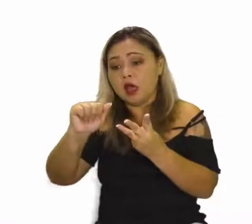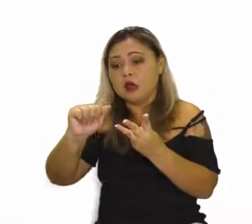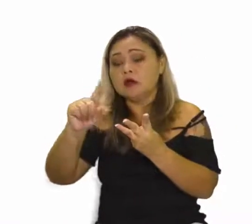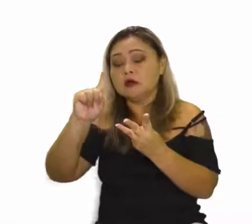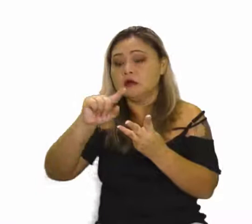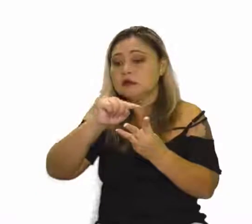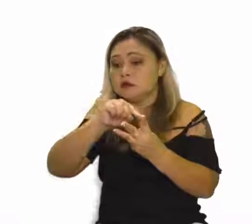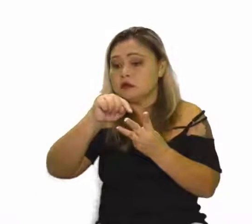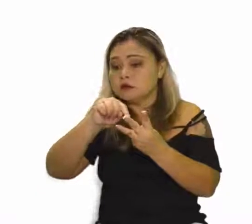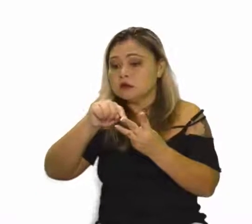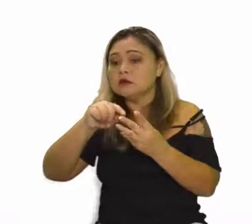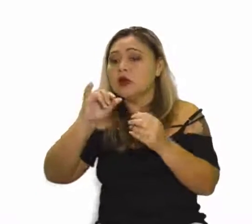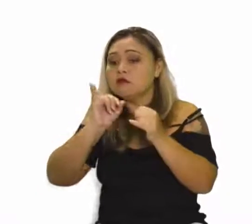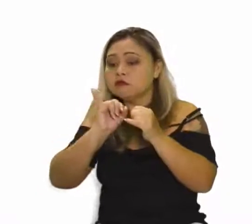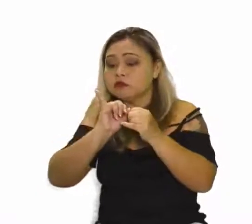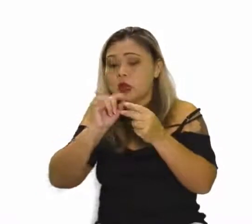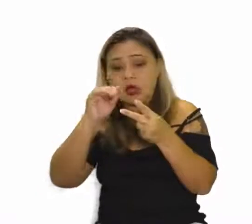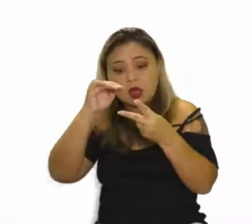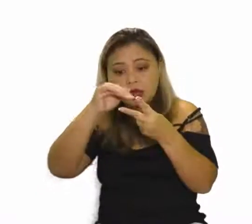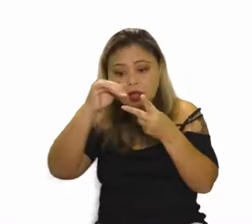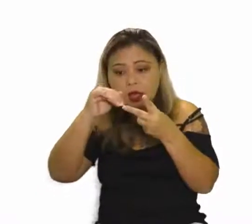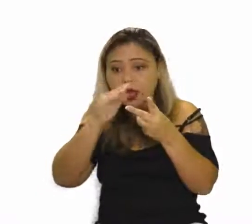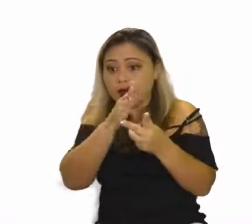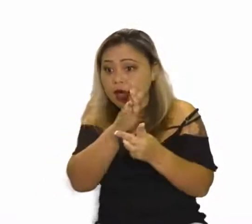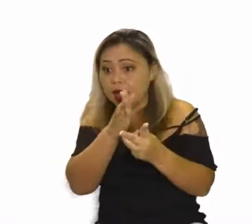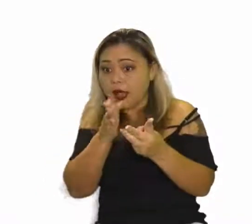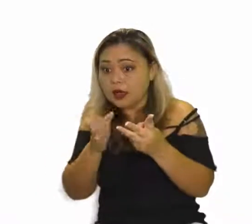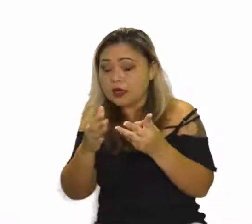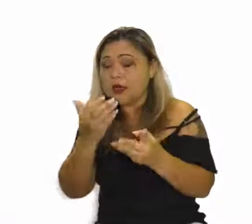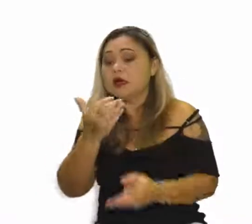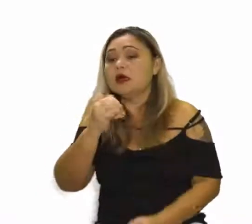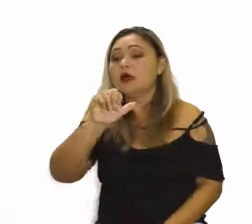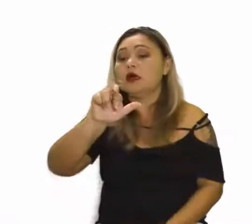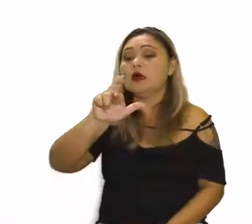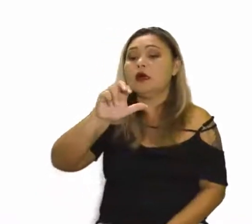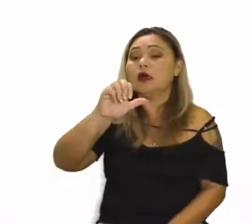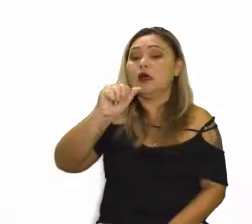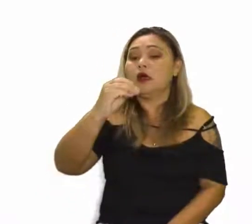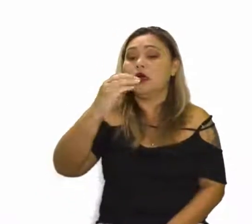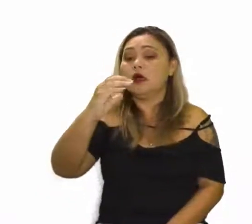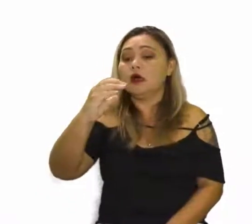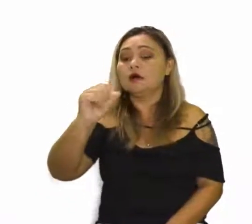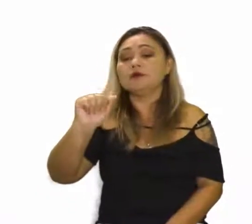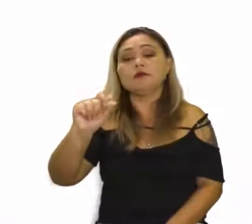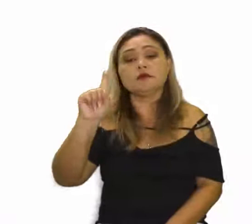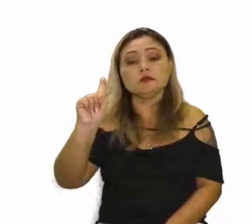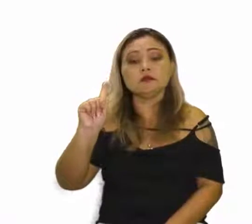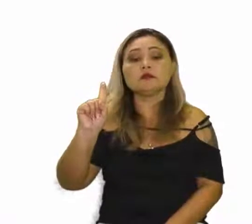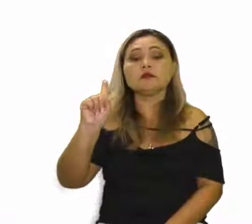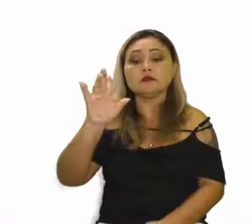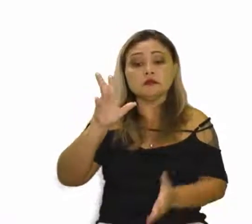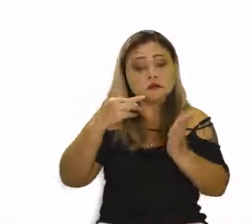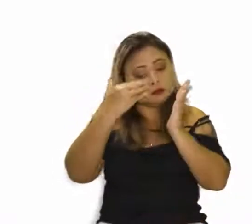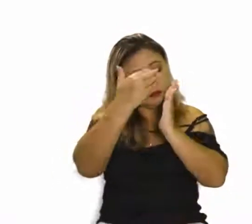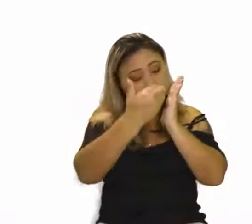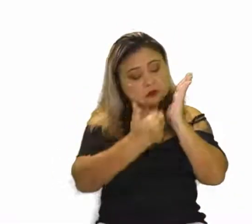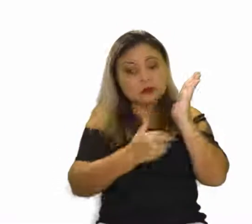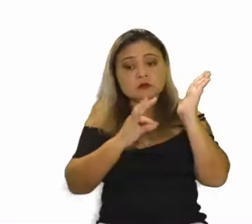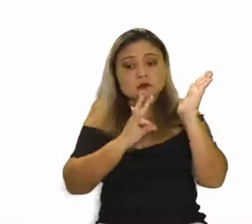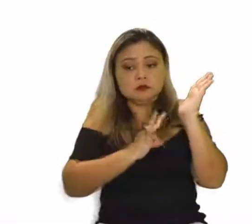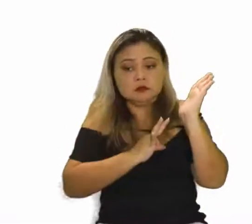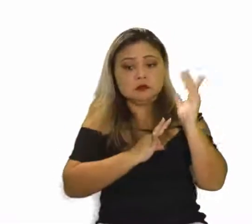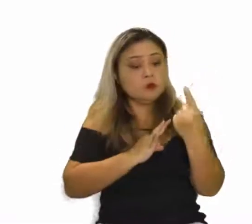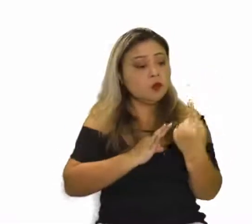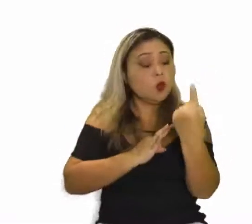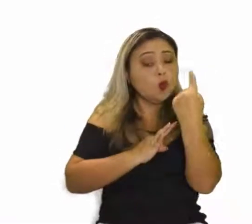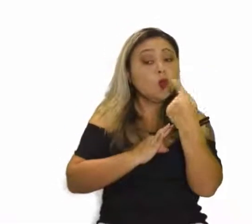nós vamos ver a proporção para cada raça. Mas na norma técnica é 1 macho para cada 5 fêmeas. Se você